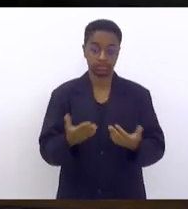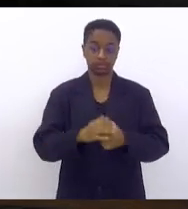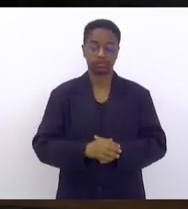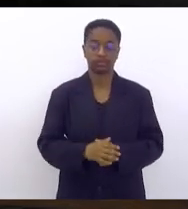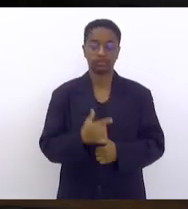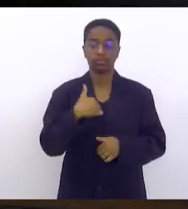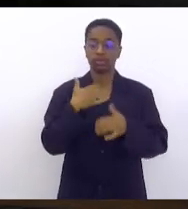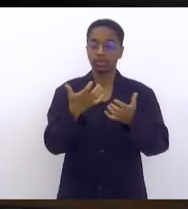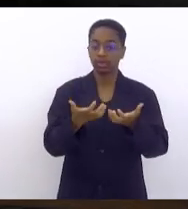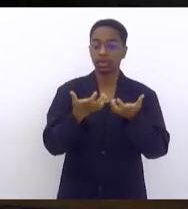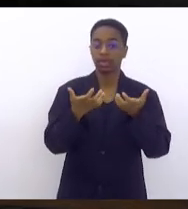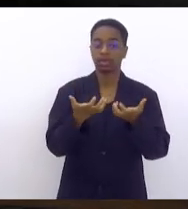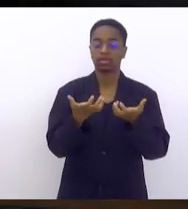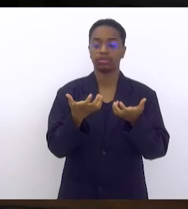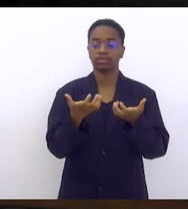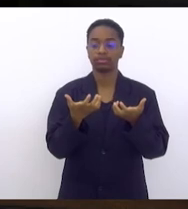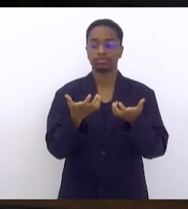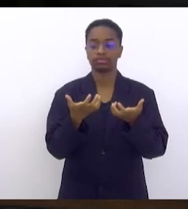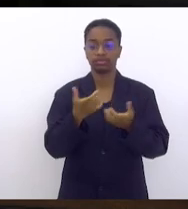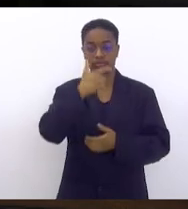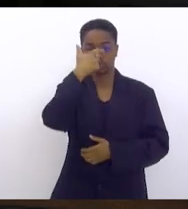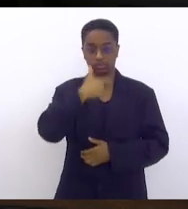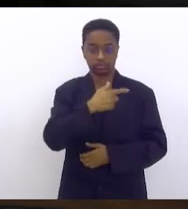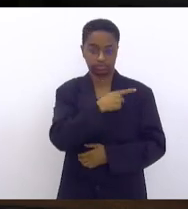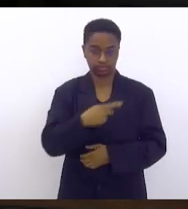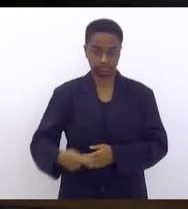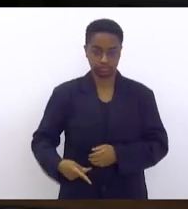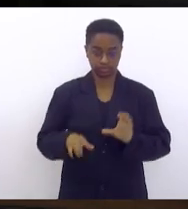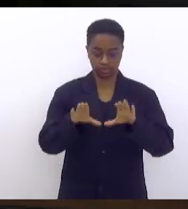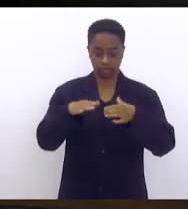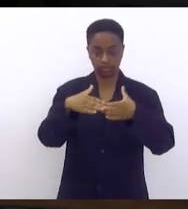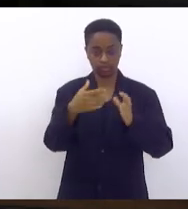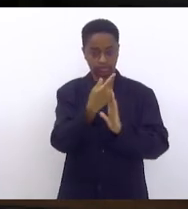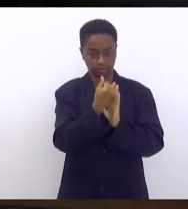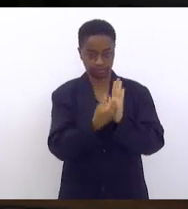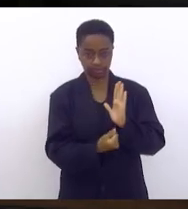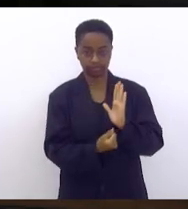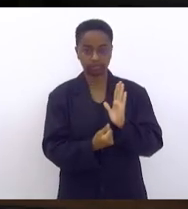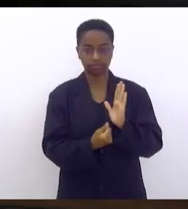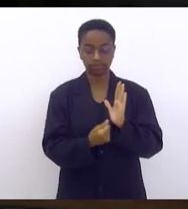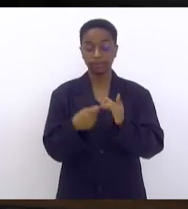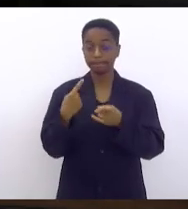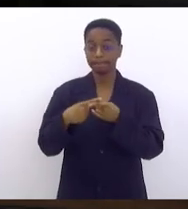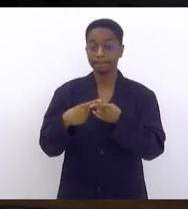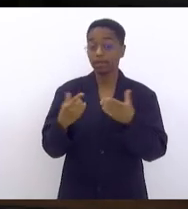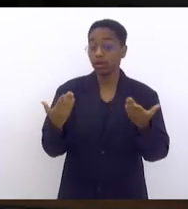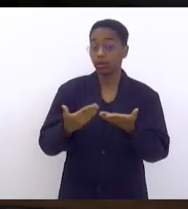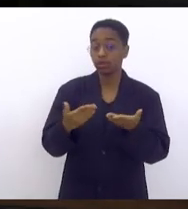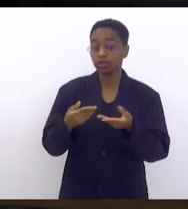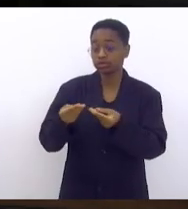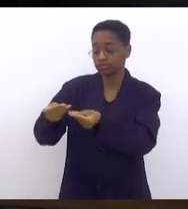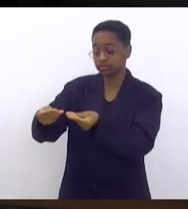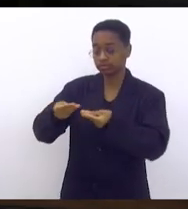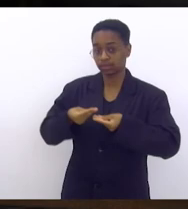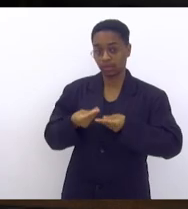quero aqui, como presidente da Comissão de Orçamento, porque o orçamento chega hoje na casa.